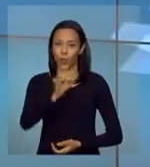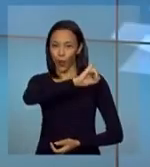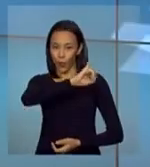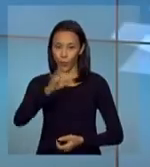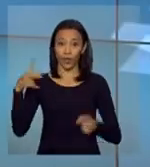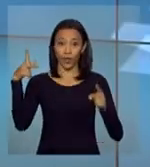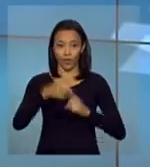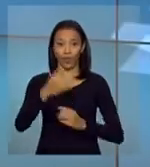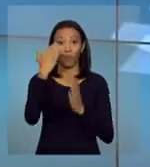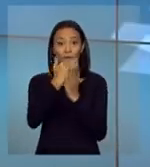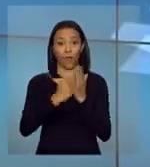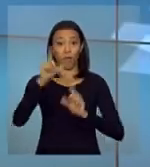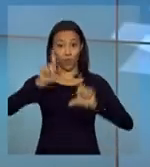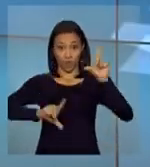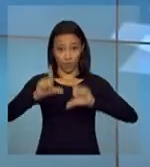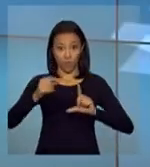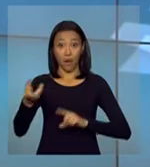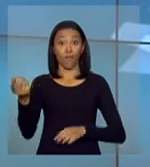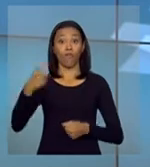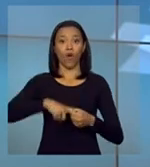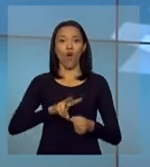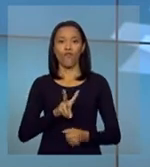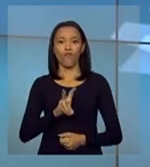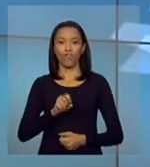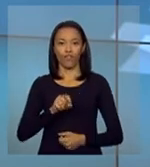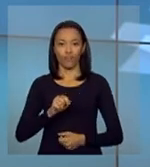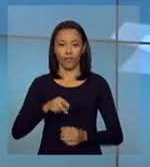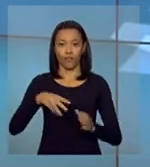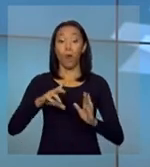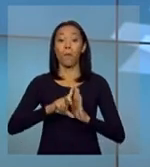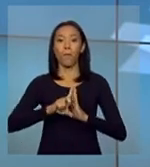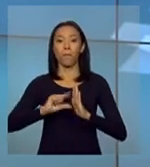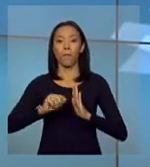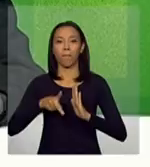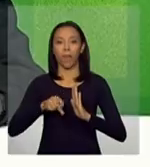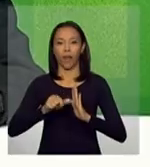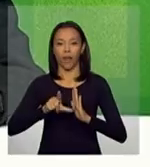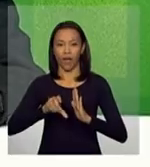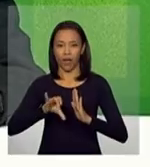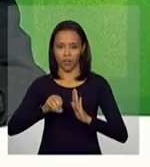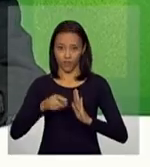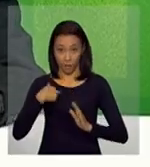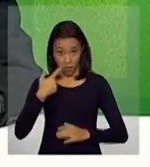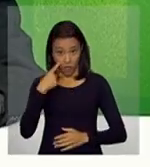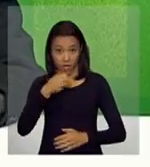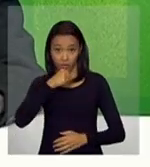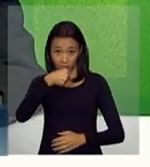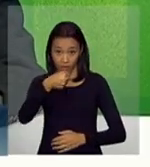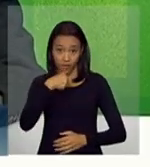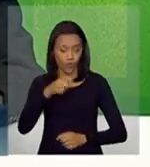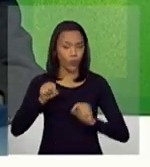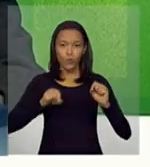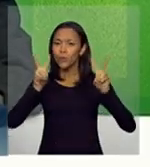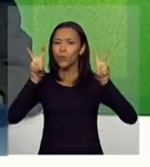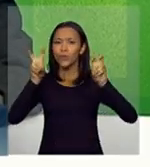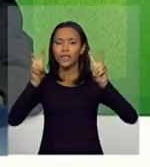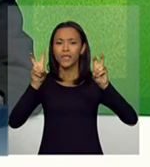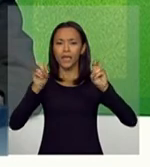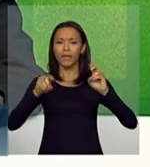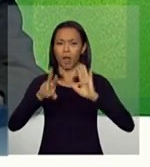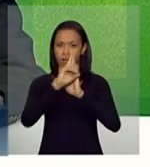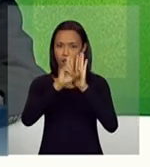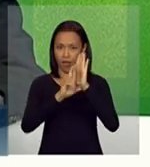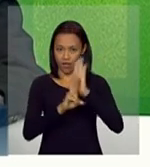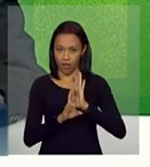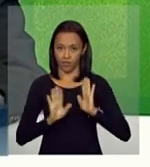Olá, interrompemos a programação para voltar ao vivo ao Palácio do Planalto. Vamos acompanhar a entrevista coletiva sobre o marco